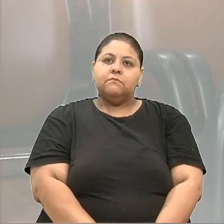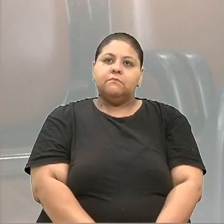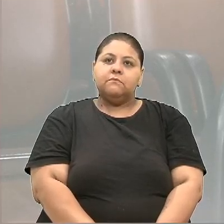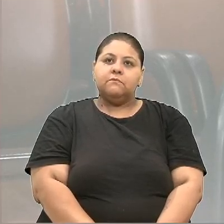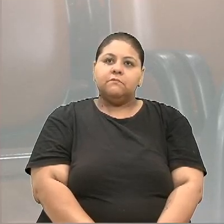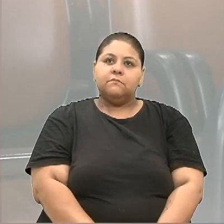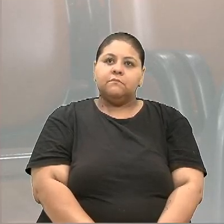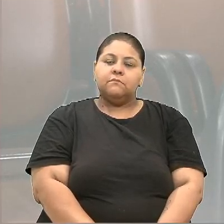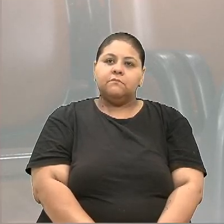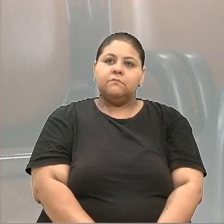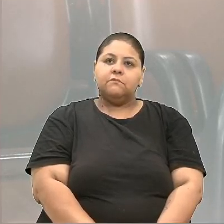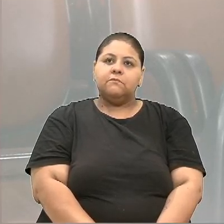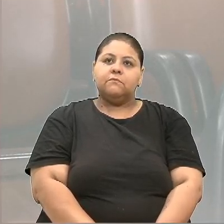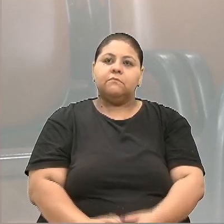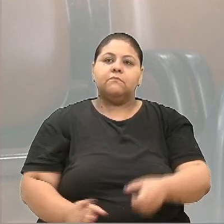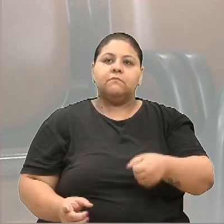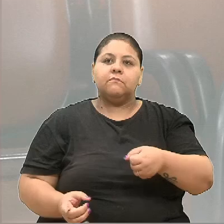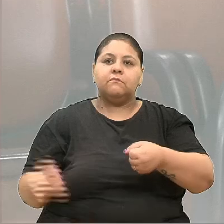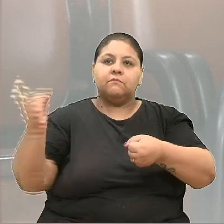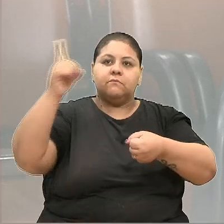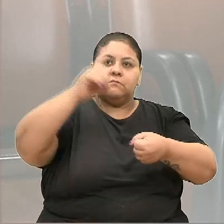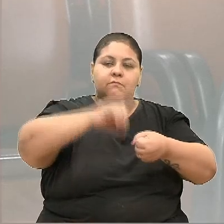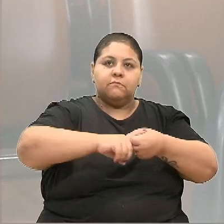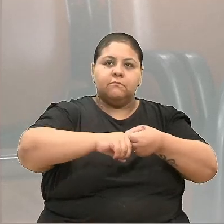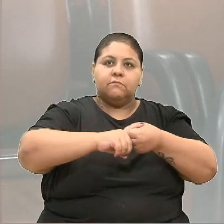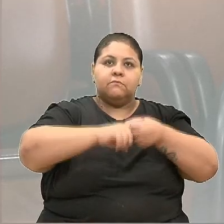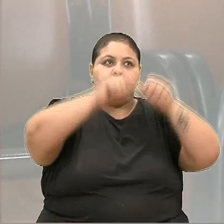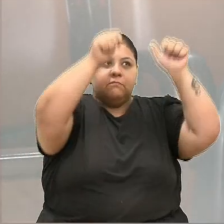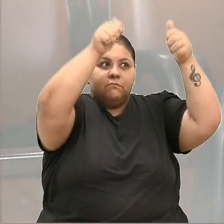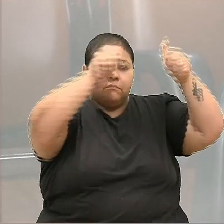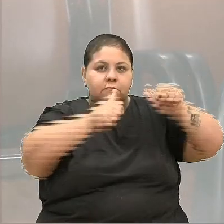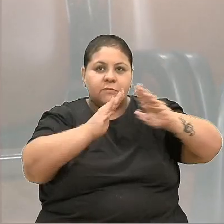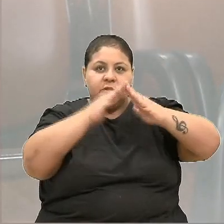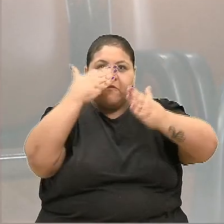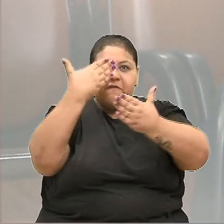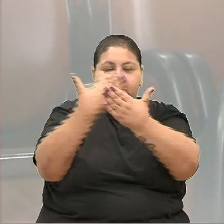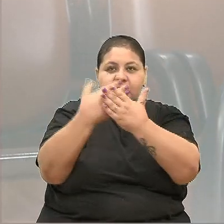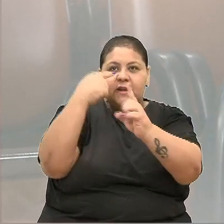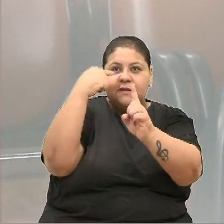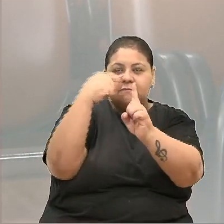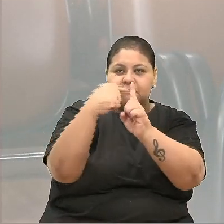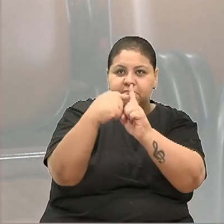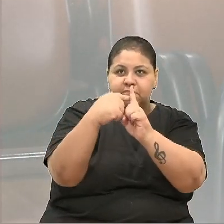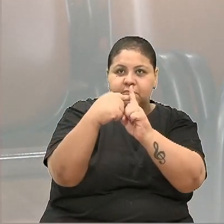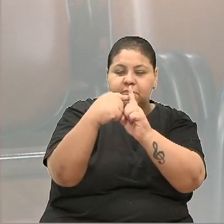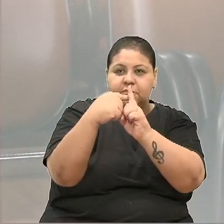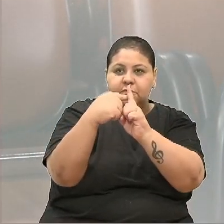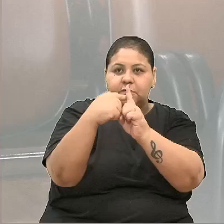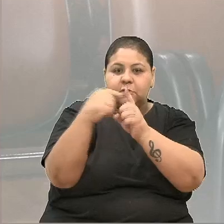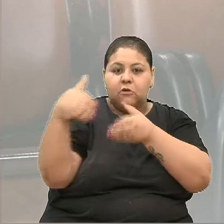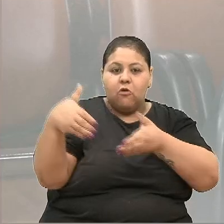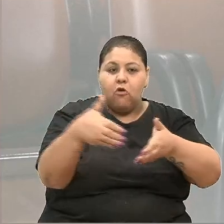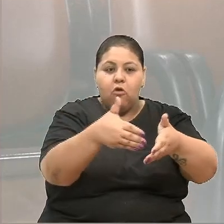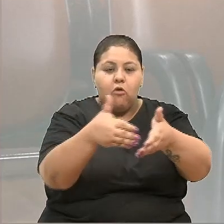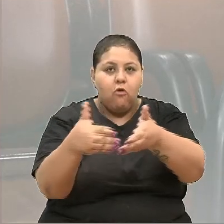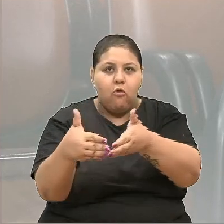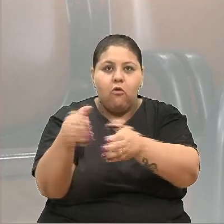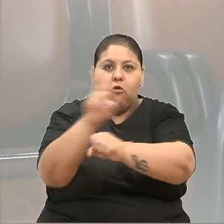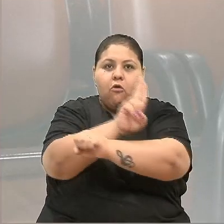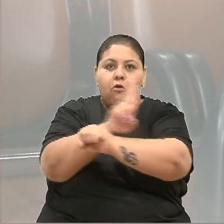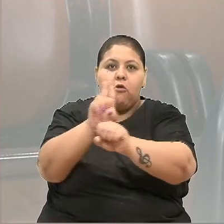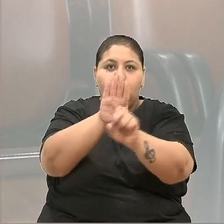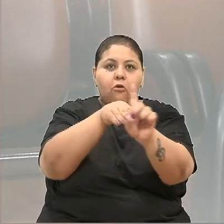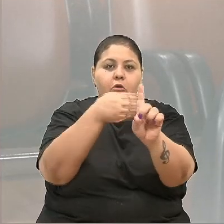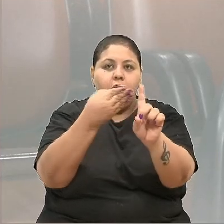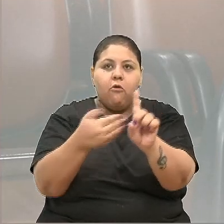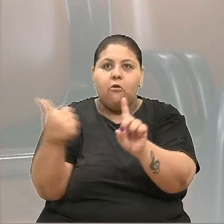a instalação de uma estátua em frente à paróquia Nossa Senhora do Carmo. Além disso, numa rua do distrito foi nomeada em sua homenagem.